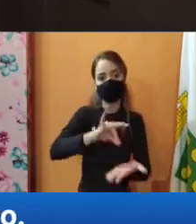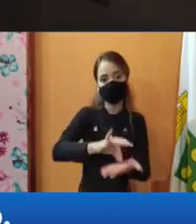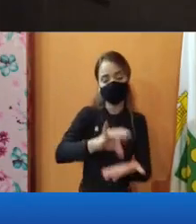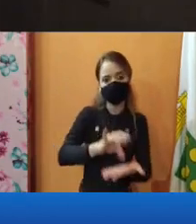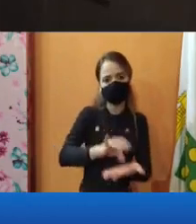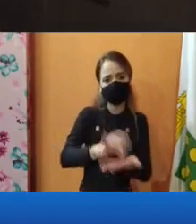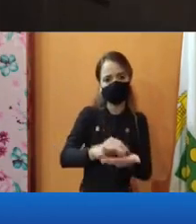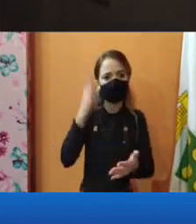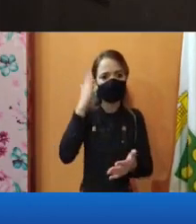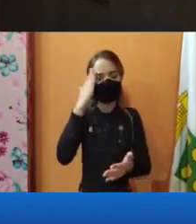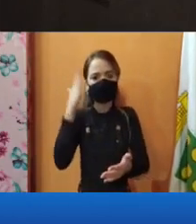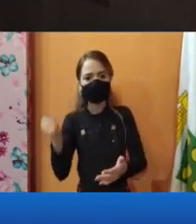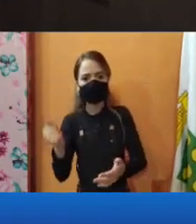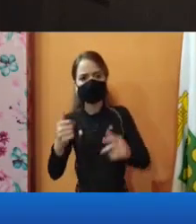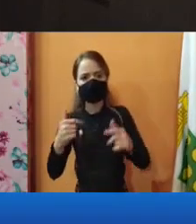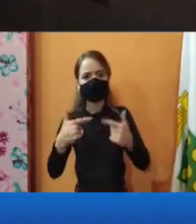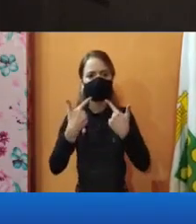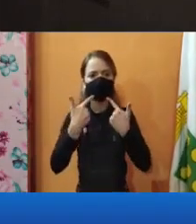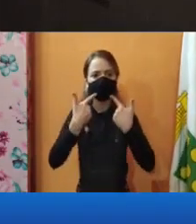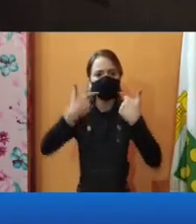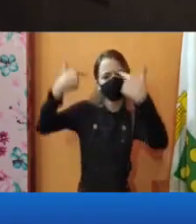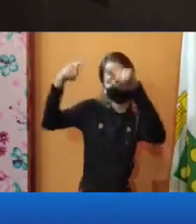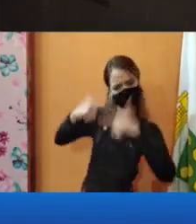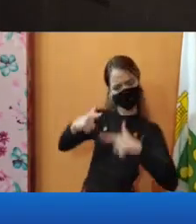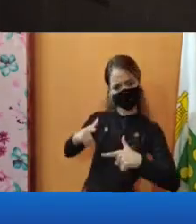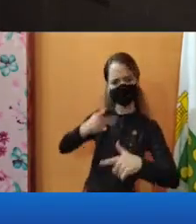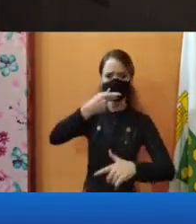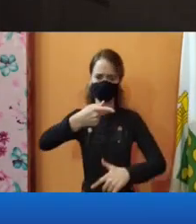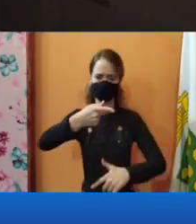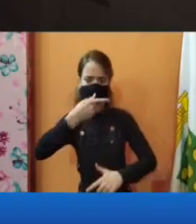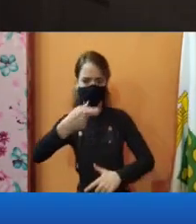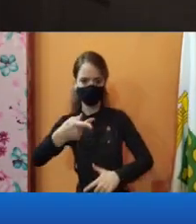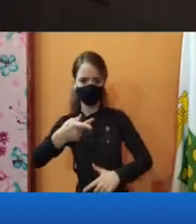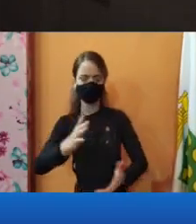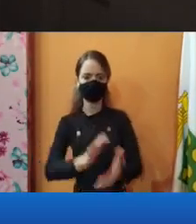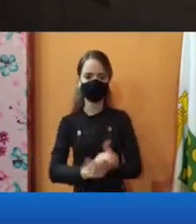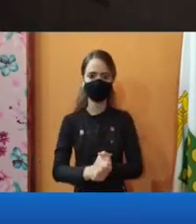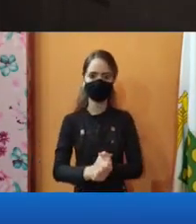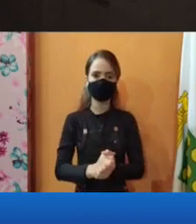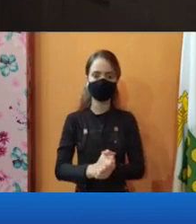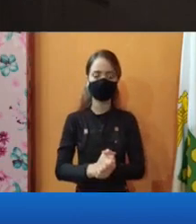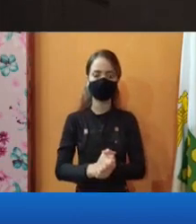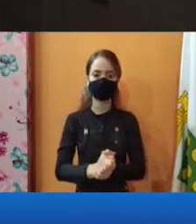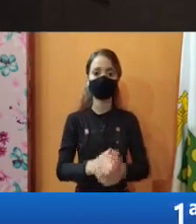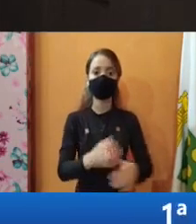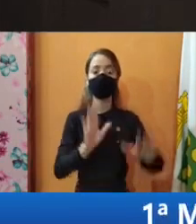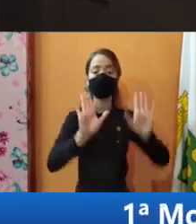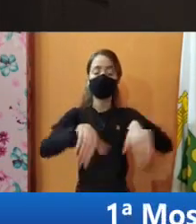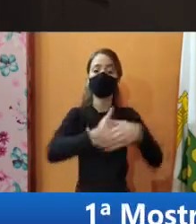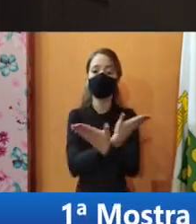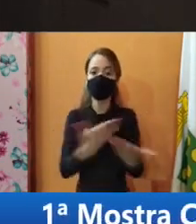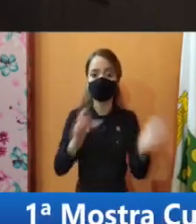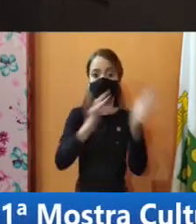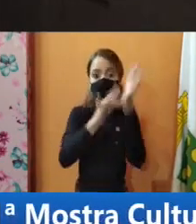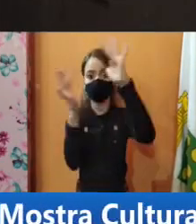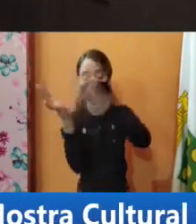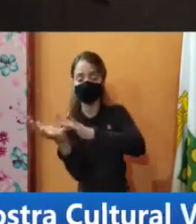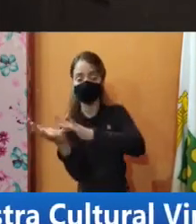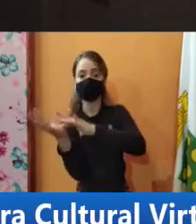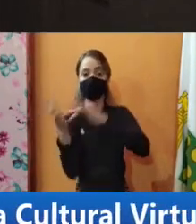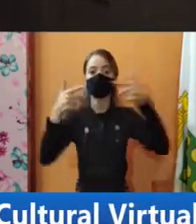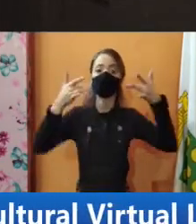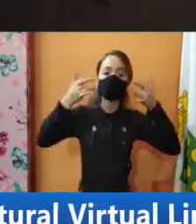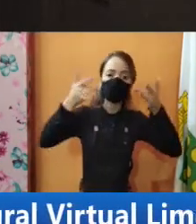tive foi de saber qual linguagem que eu iria falar. A Paixão de Cristo, o mamulengo,